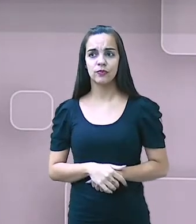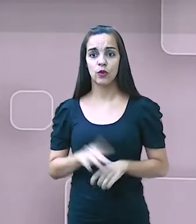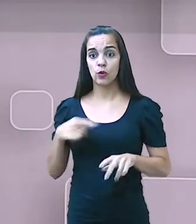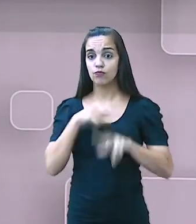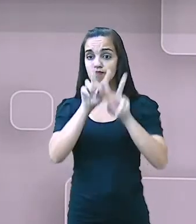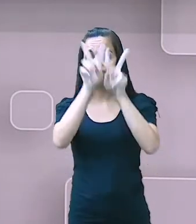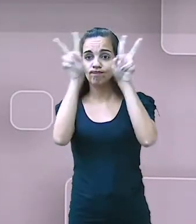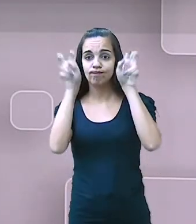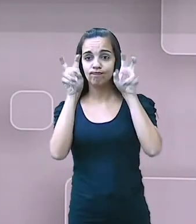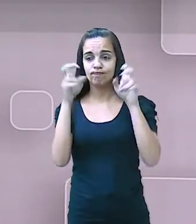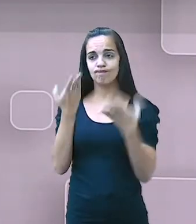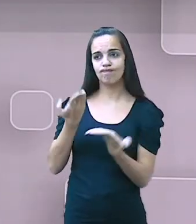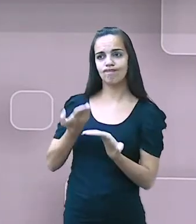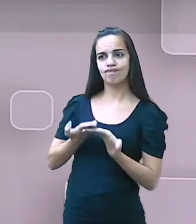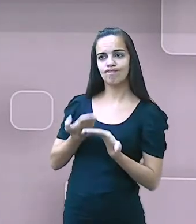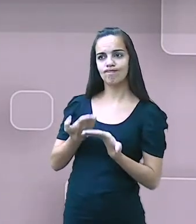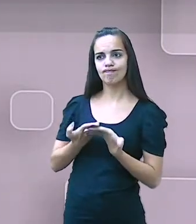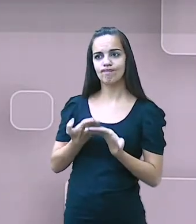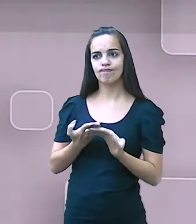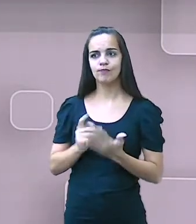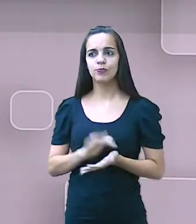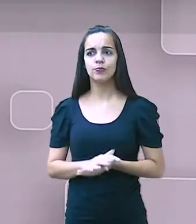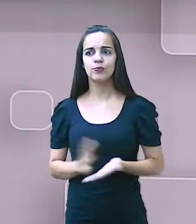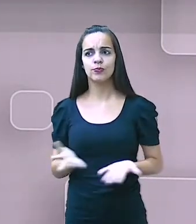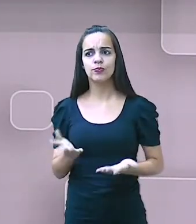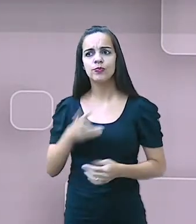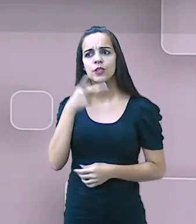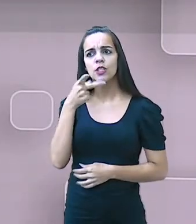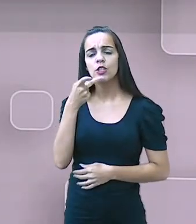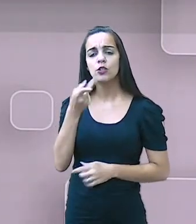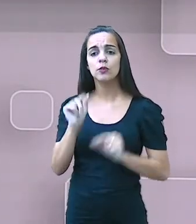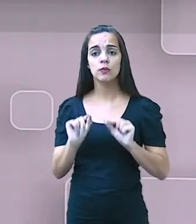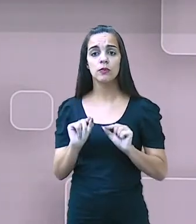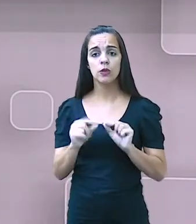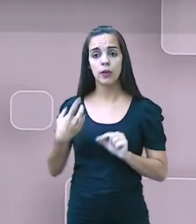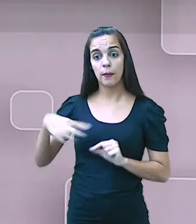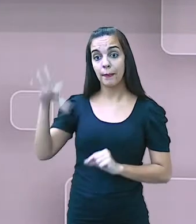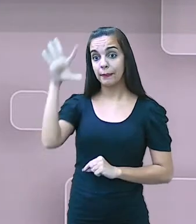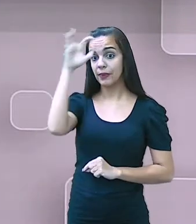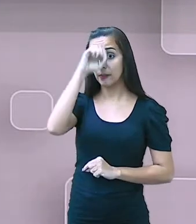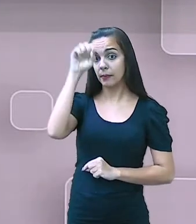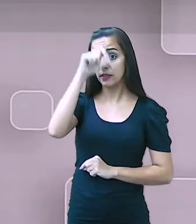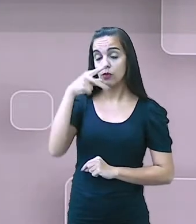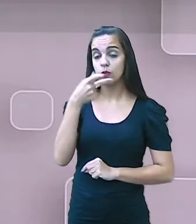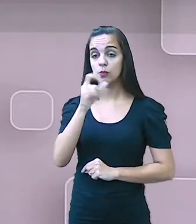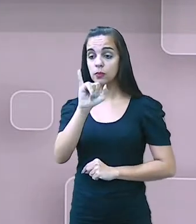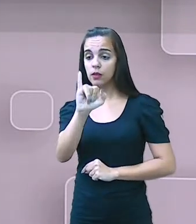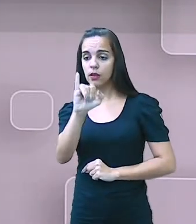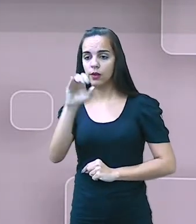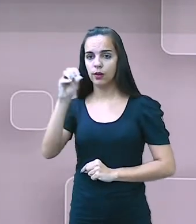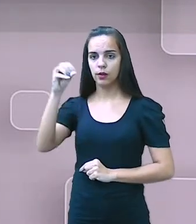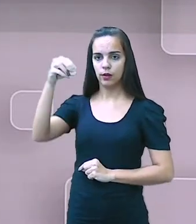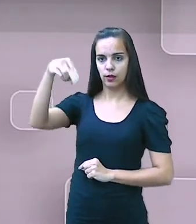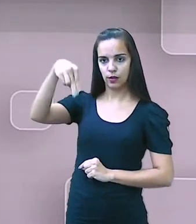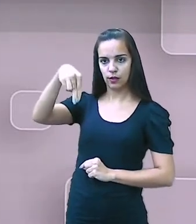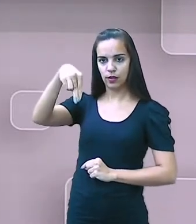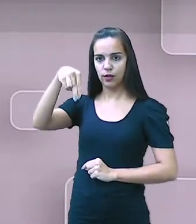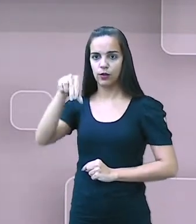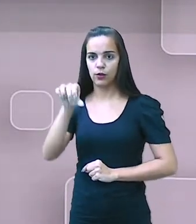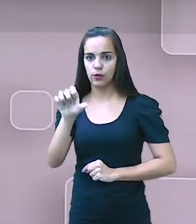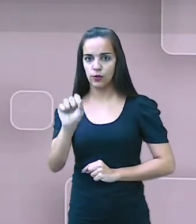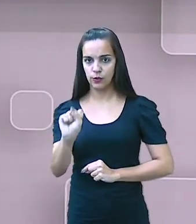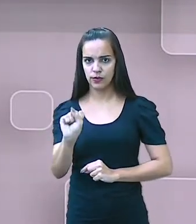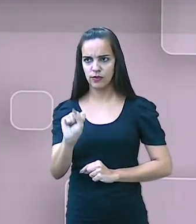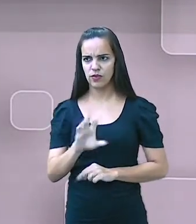nossa aula. Hoje nós vamos aprender sobre íons. Para a gente falar